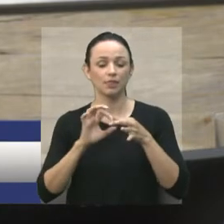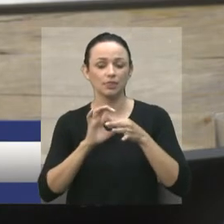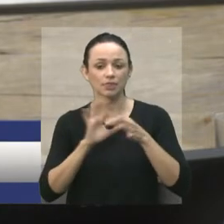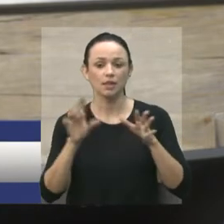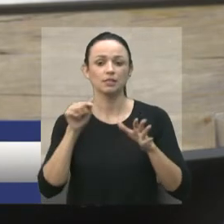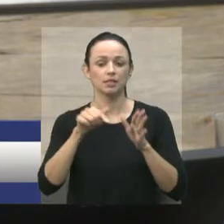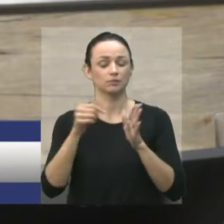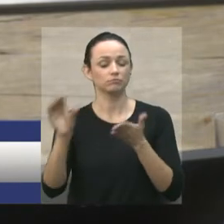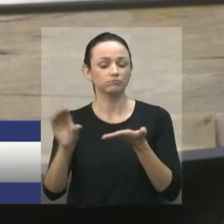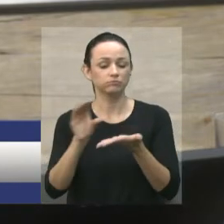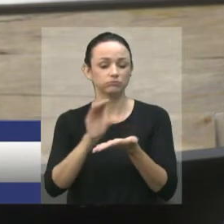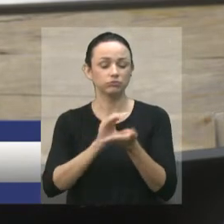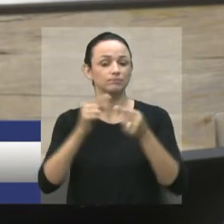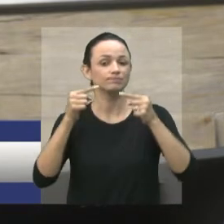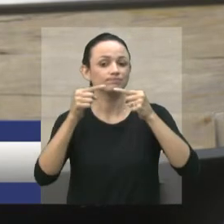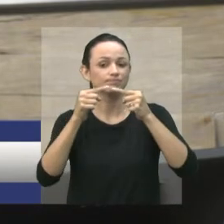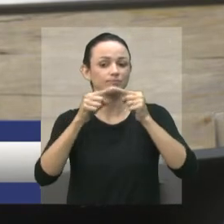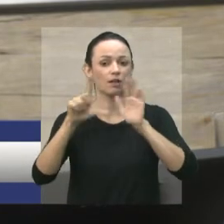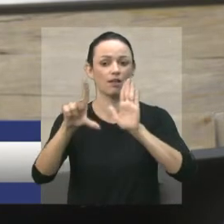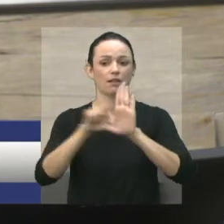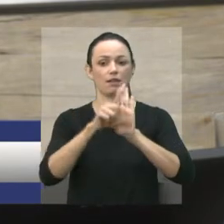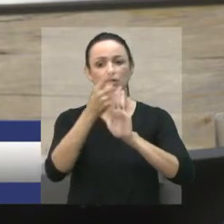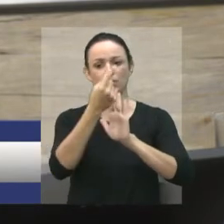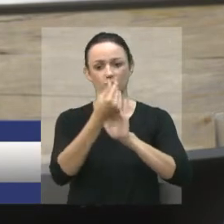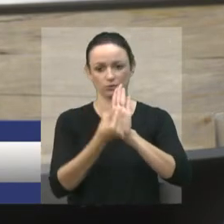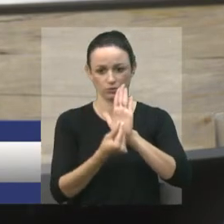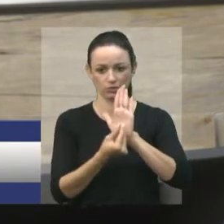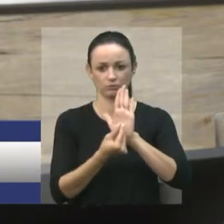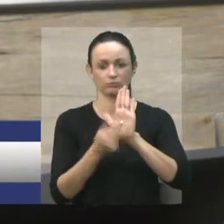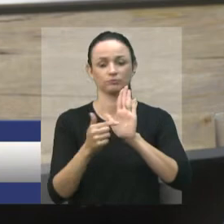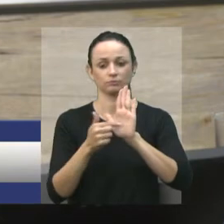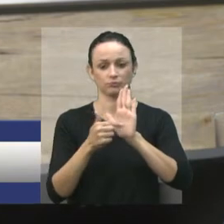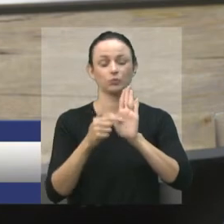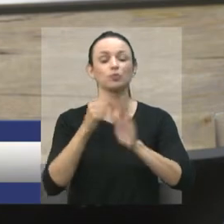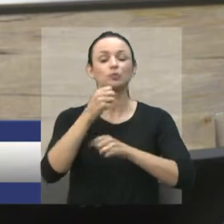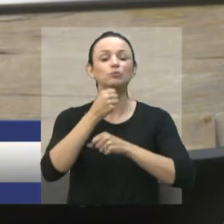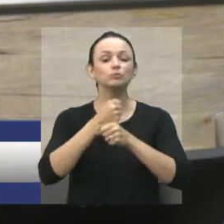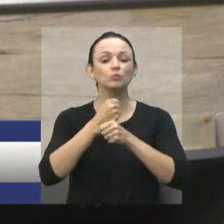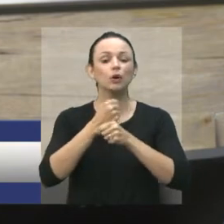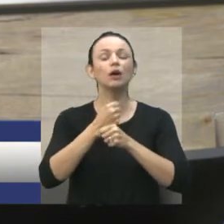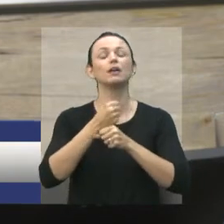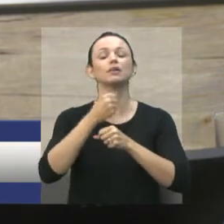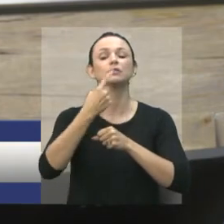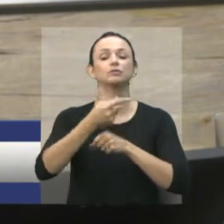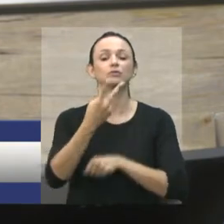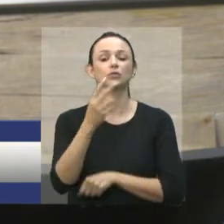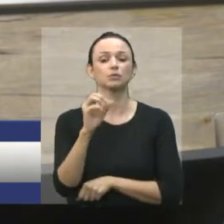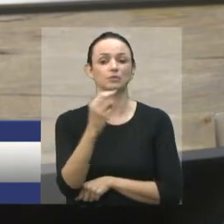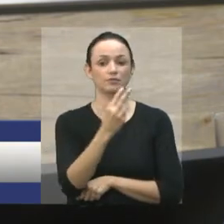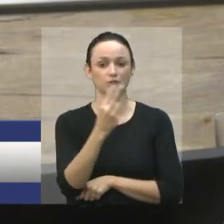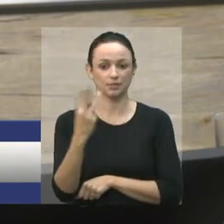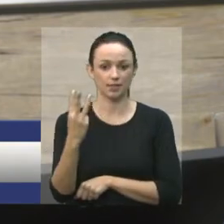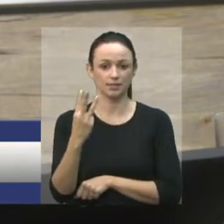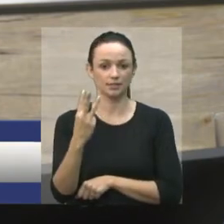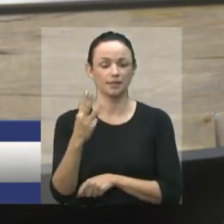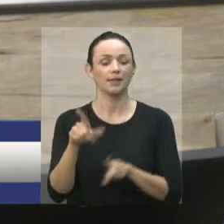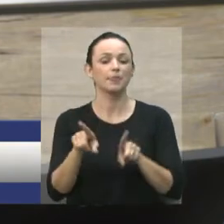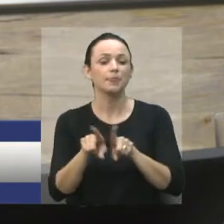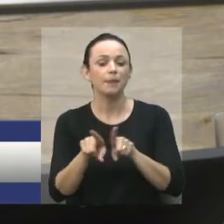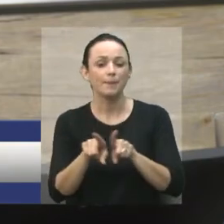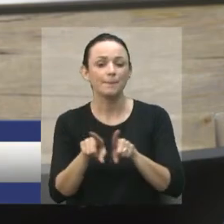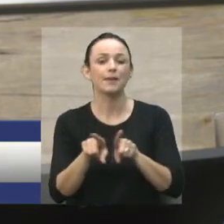os recursos correspondentes na lei orçamentária para o exercício financeiro de 2023, bem